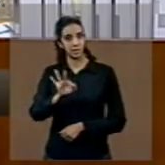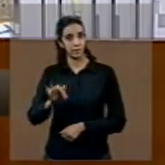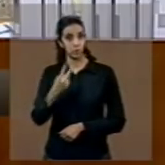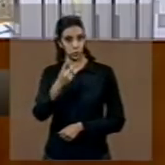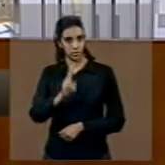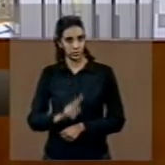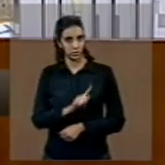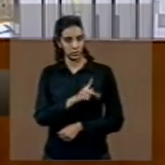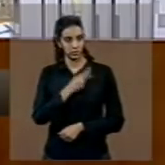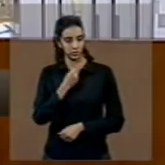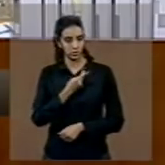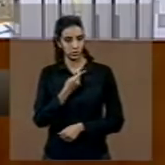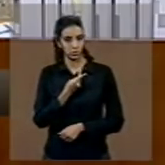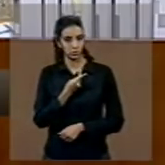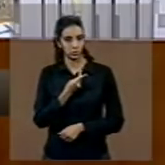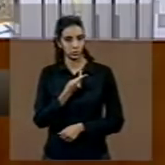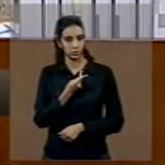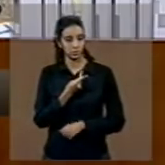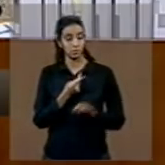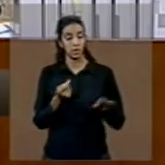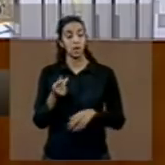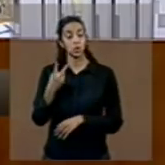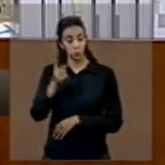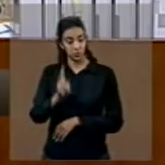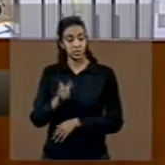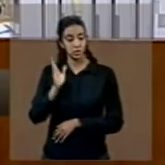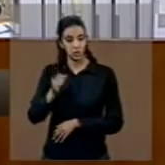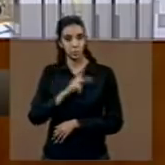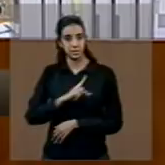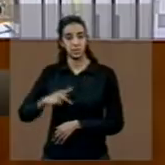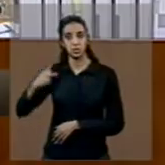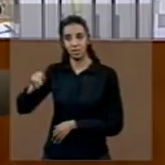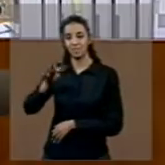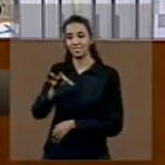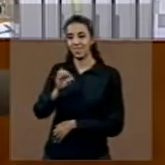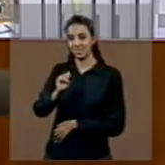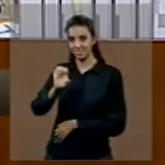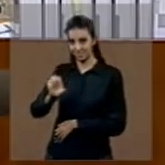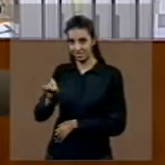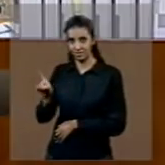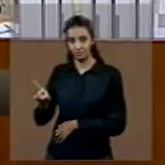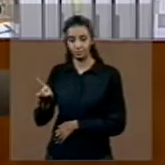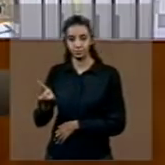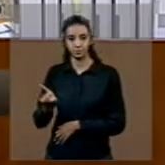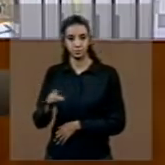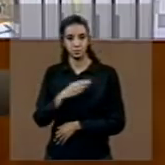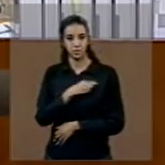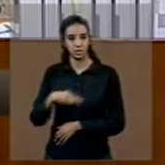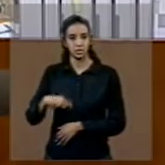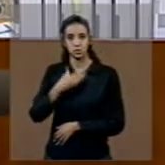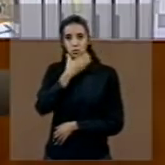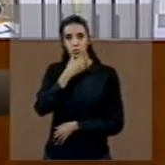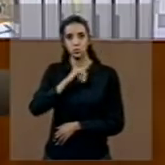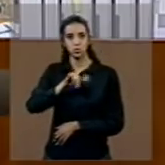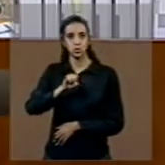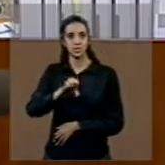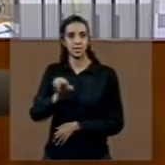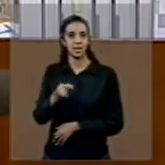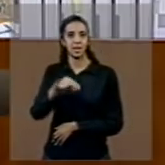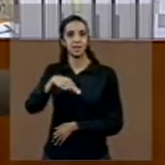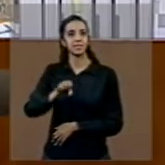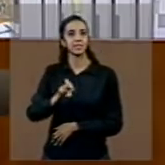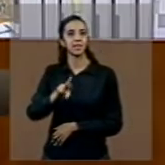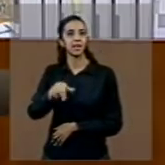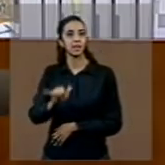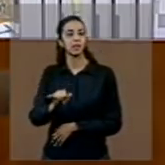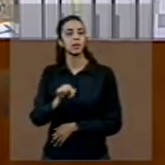vezes foi presidente do Tribunal Superior Eleitoral, o ministro José Nery da Silveira,